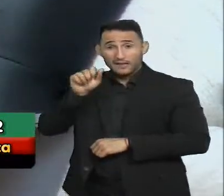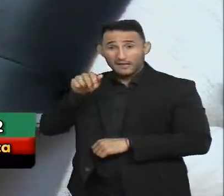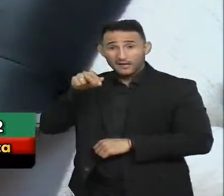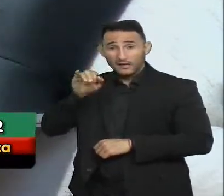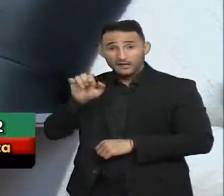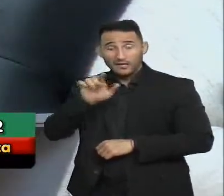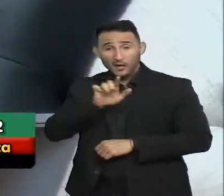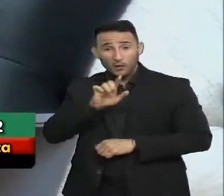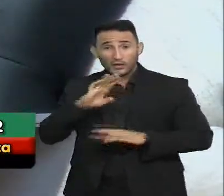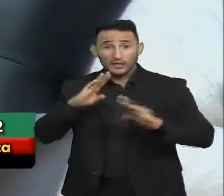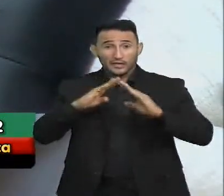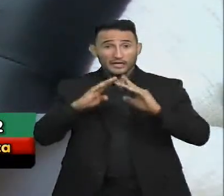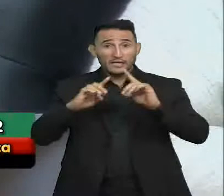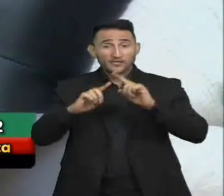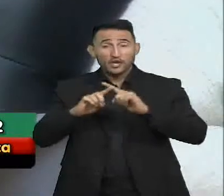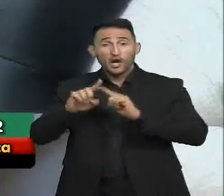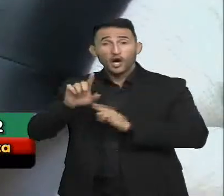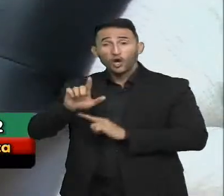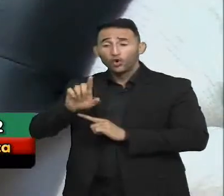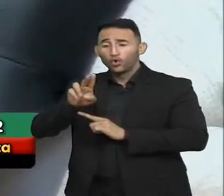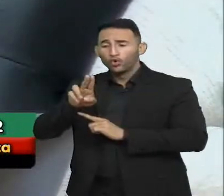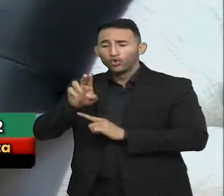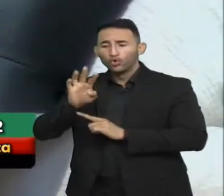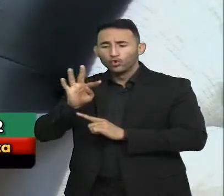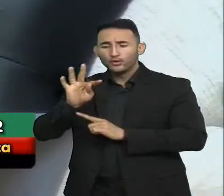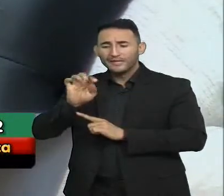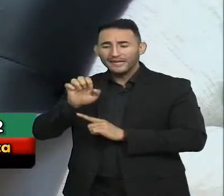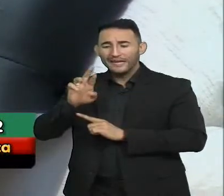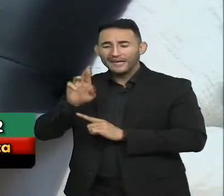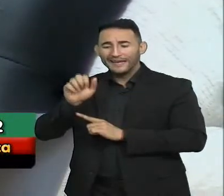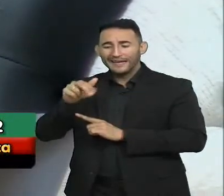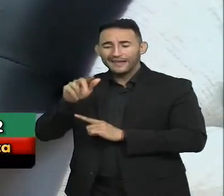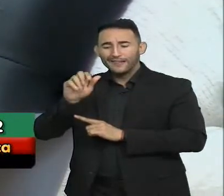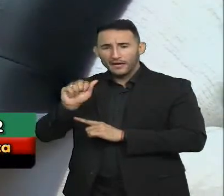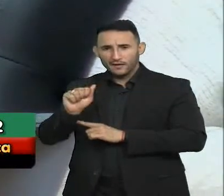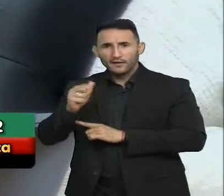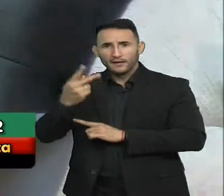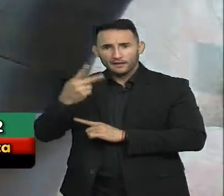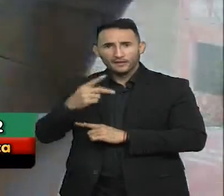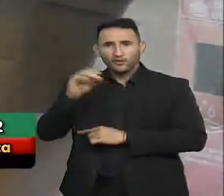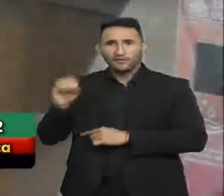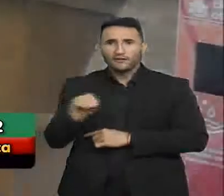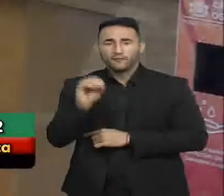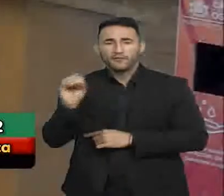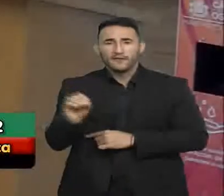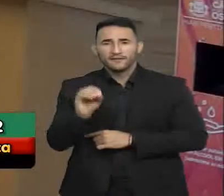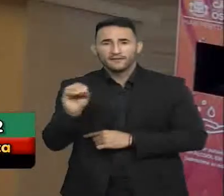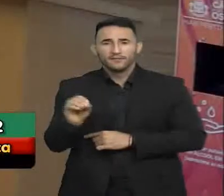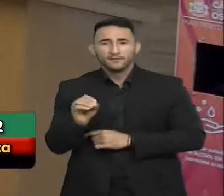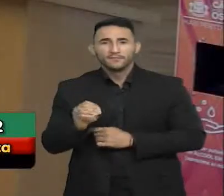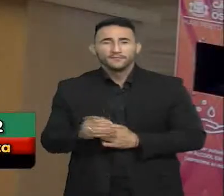de Osasco. Coloca a tribuna à sua inteira disposição por 5 minutos.